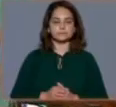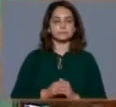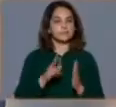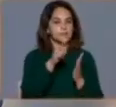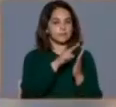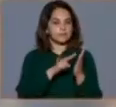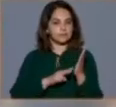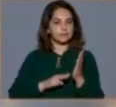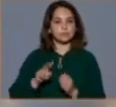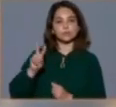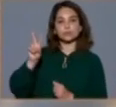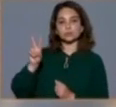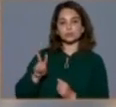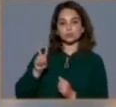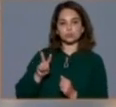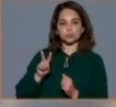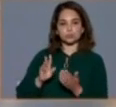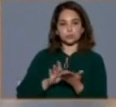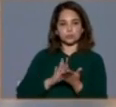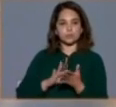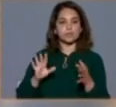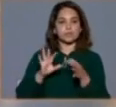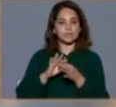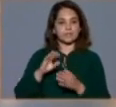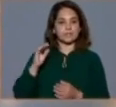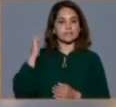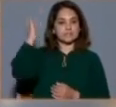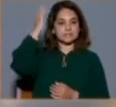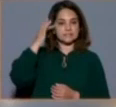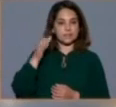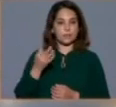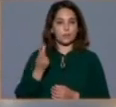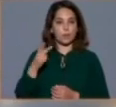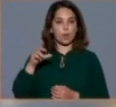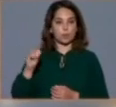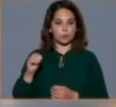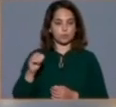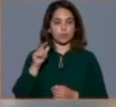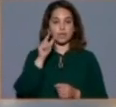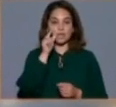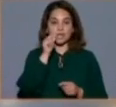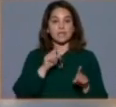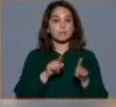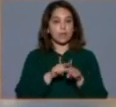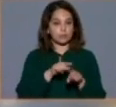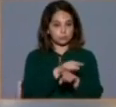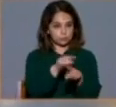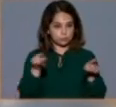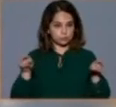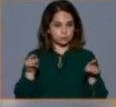Leitura da 2 Epístola do Apóstolo São Paulo aos Coríntios. Irmãos, já